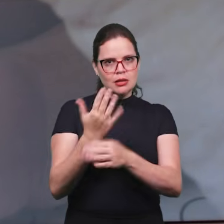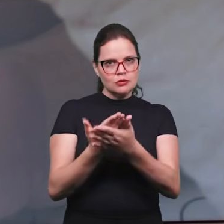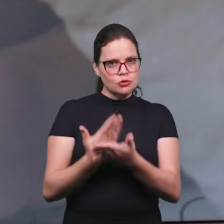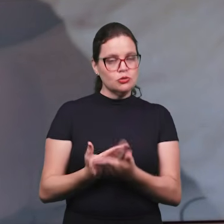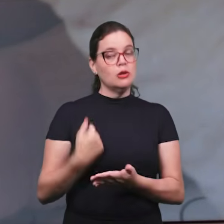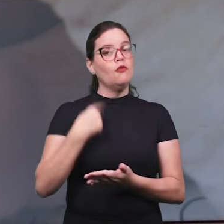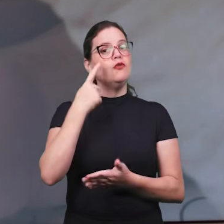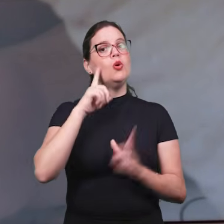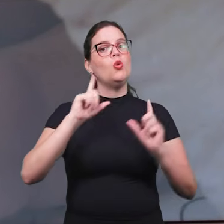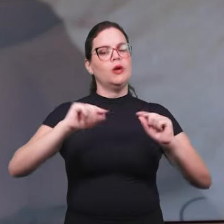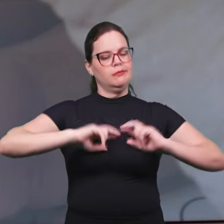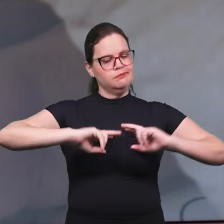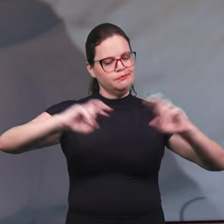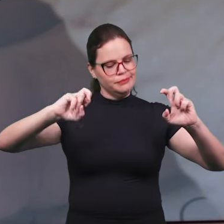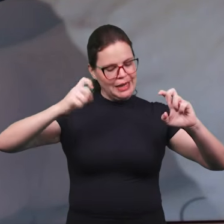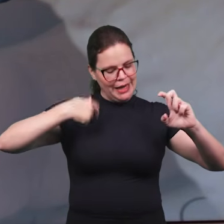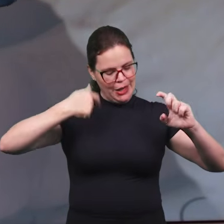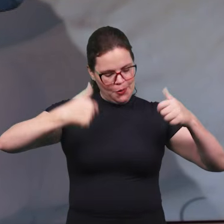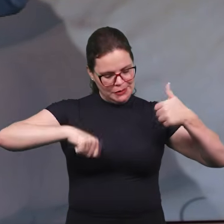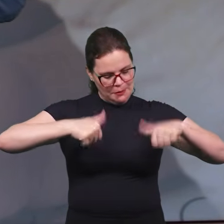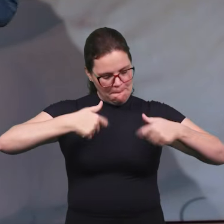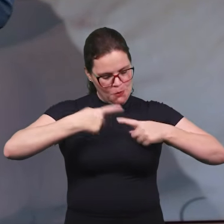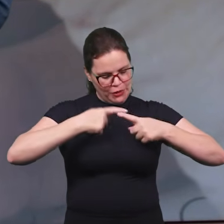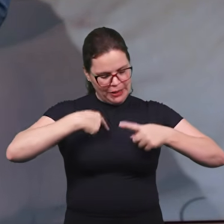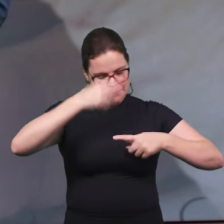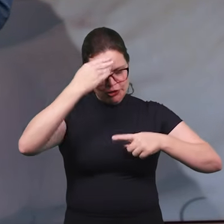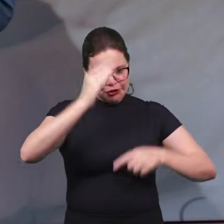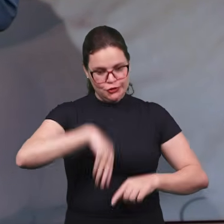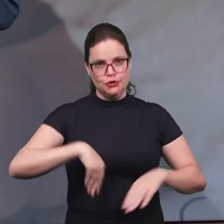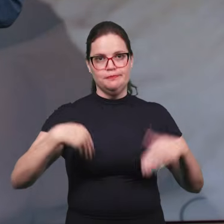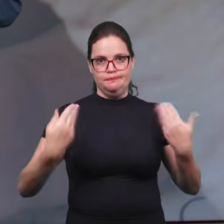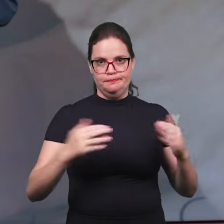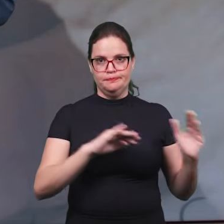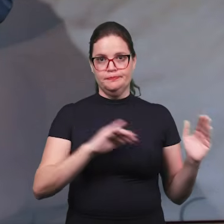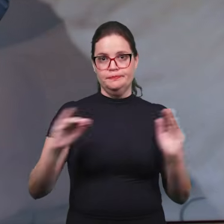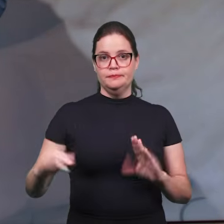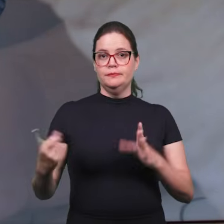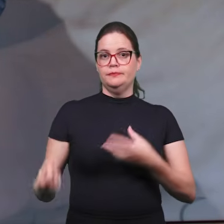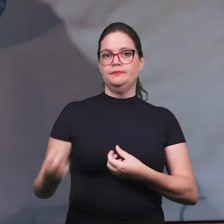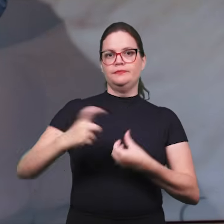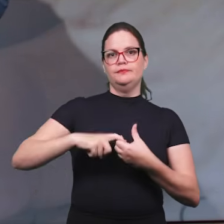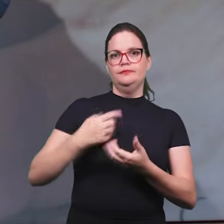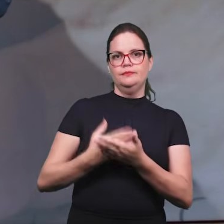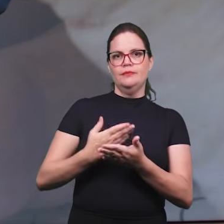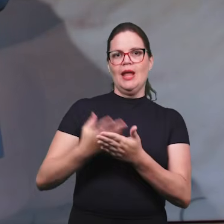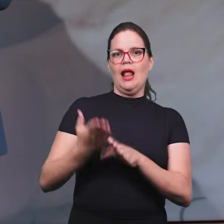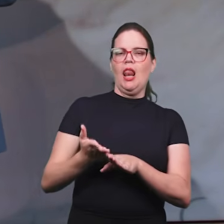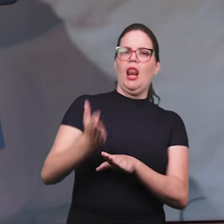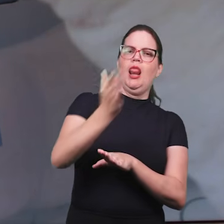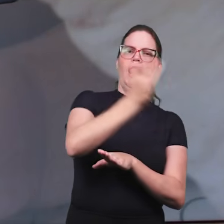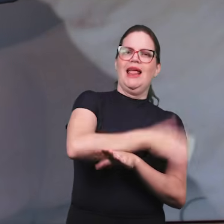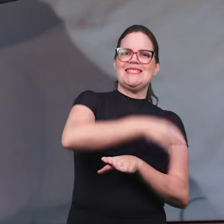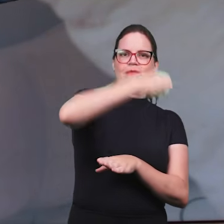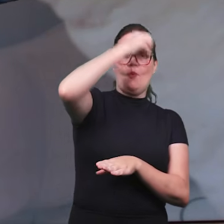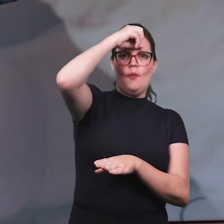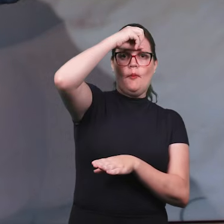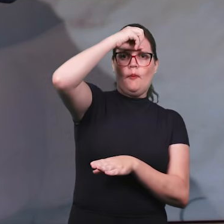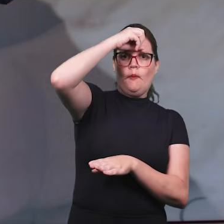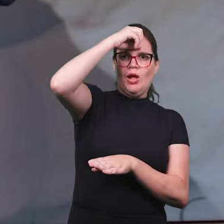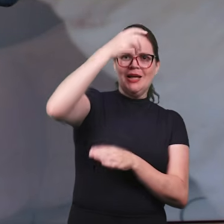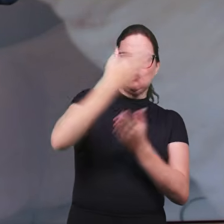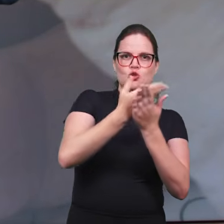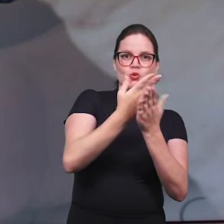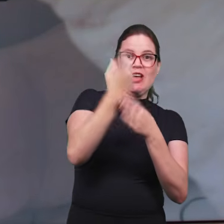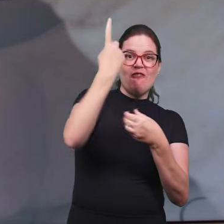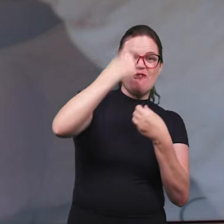gente identificar aquilo que fez a gente parar. Nós falamos que recomeçar os estudos não é voltar ao zero totalmente. Você